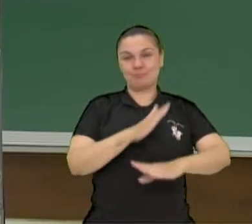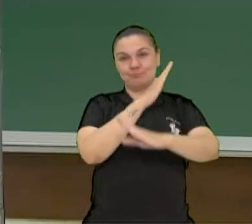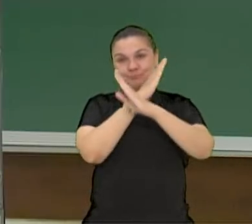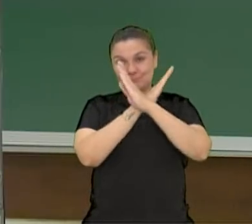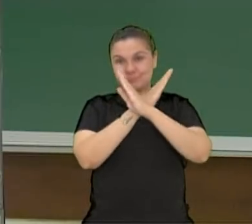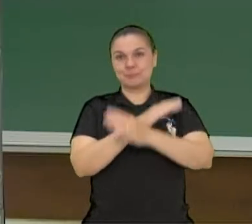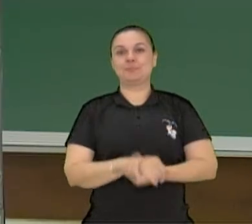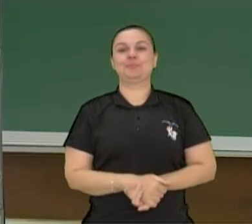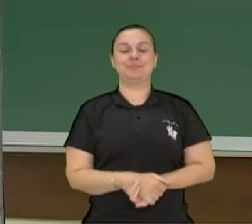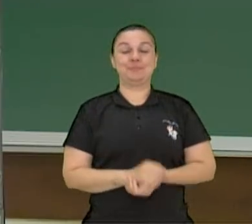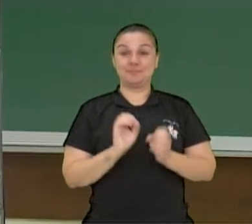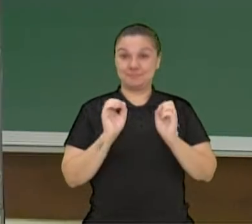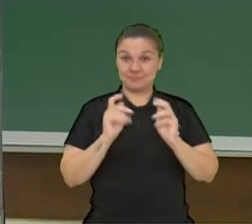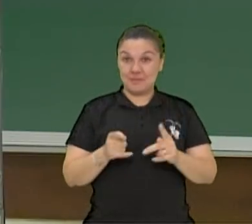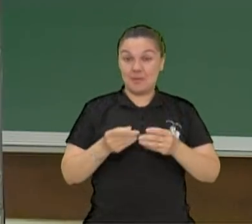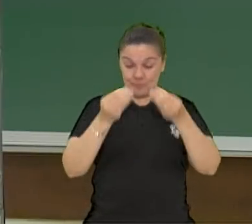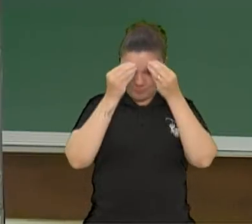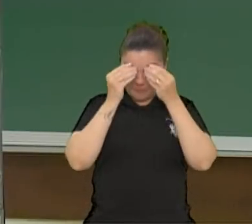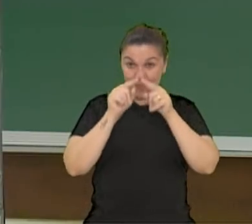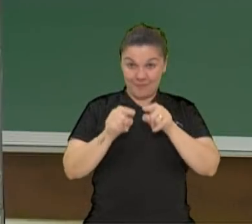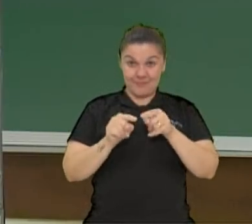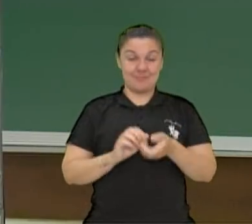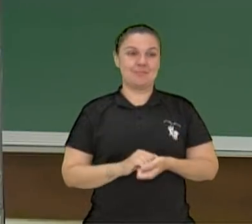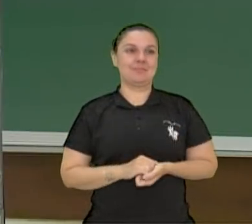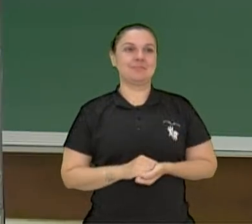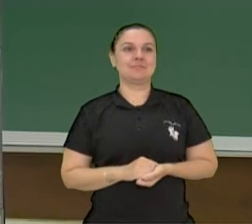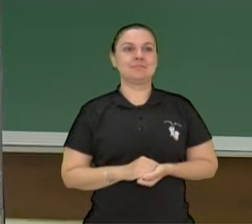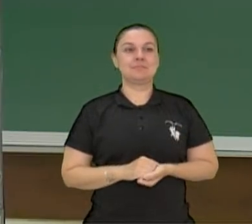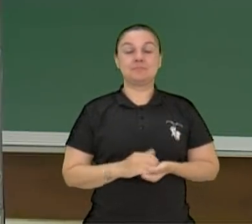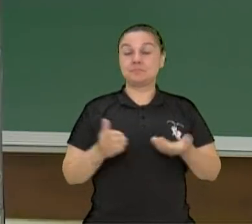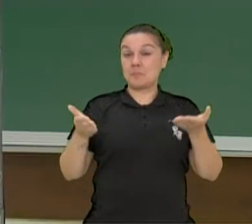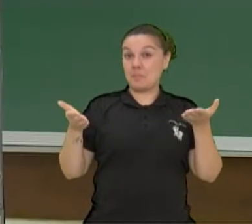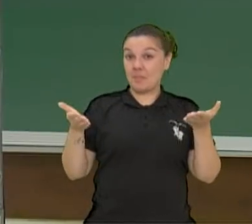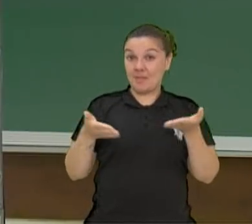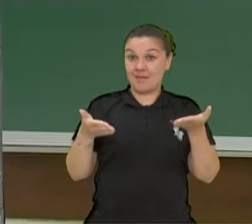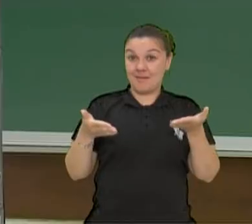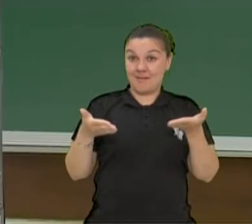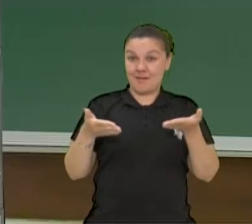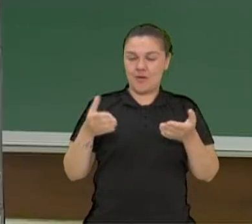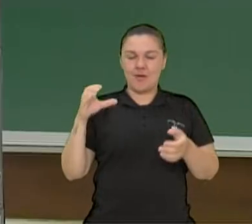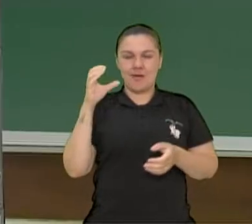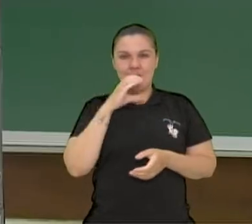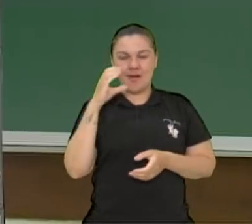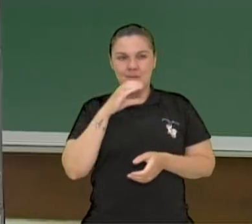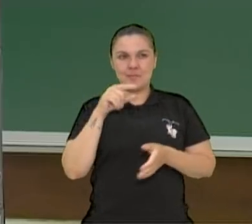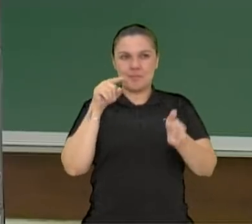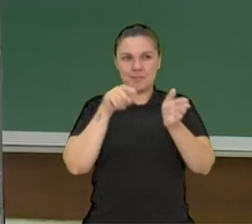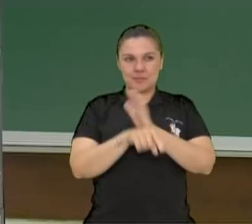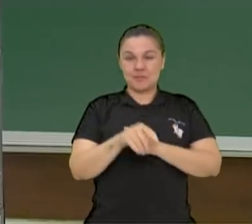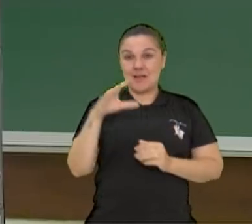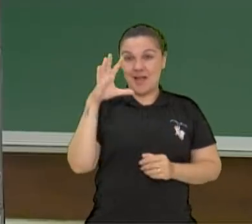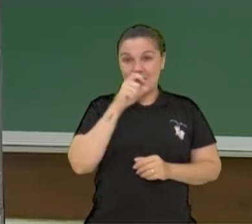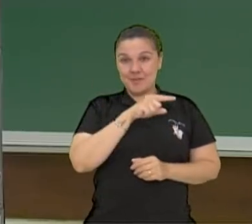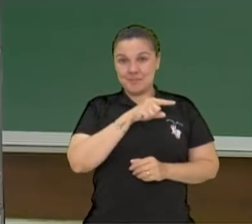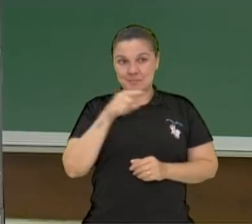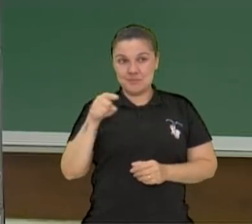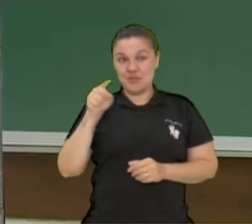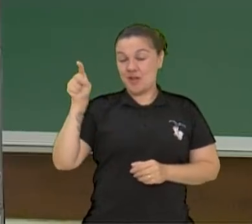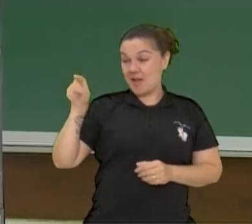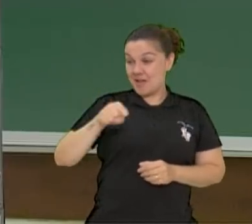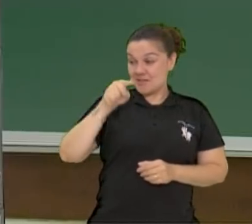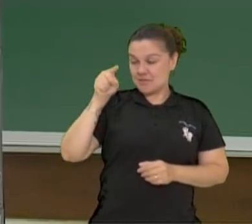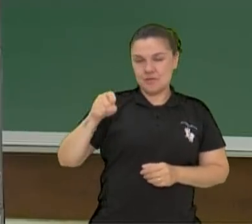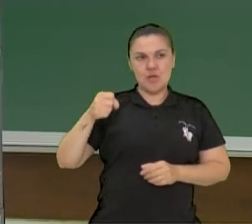palavras foi abolido, tá? Memorizem isso aí, foram alteradas então, né? Vamos ver se entenderam. Eu vou pedir para vocês assinalarem